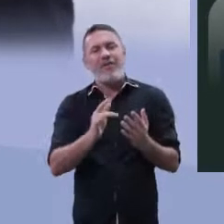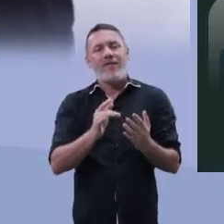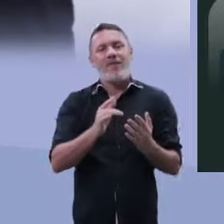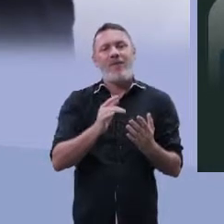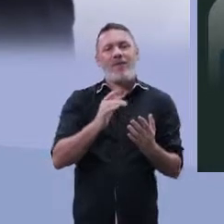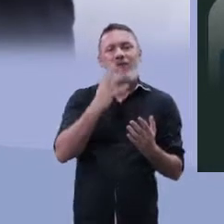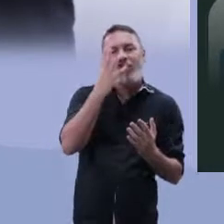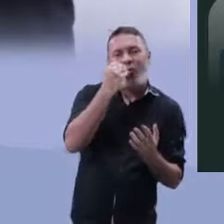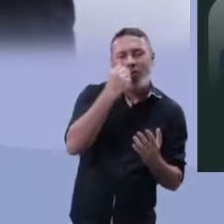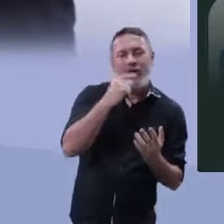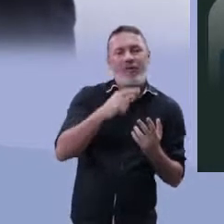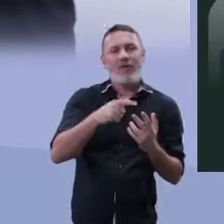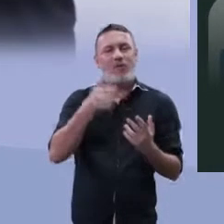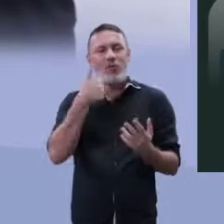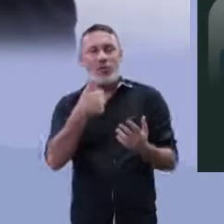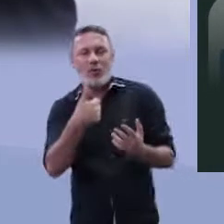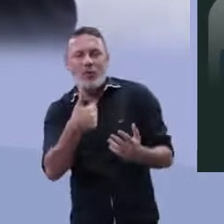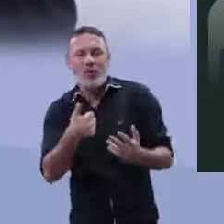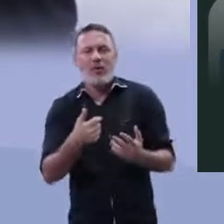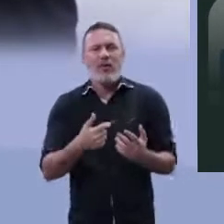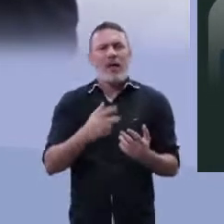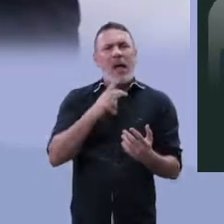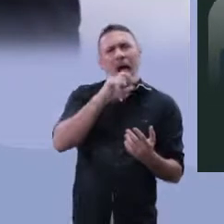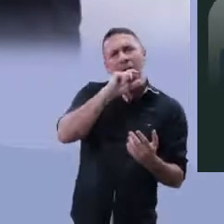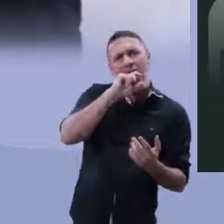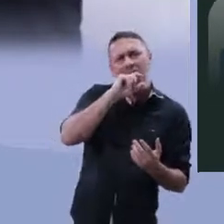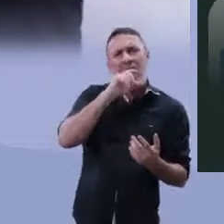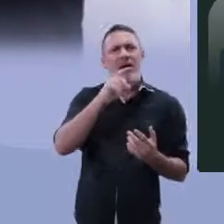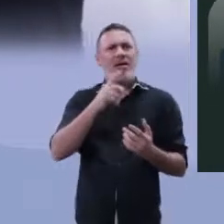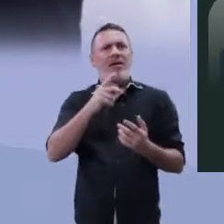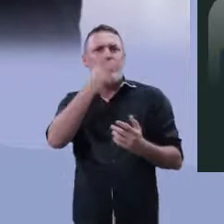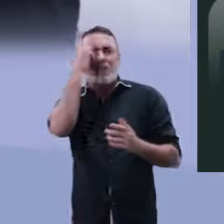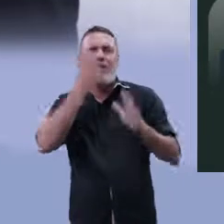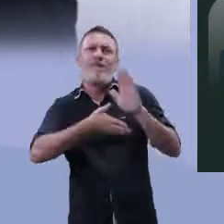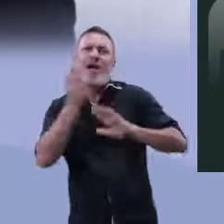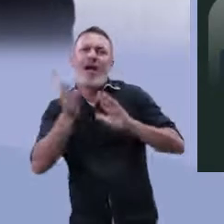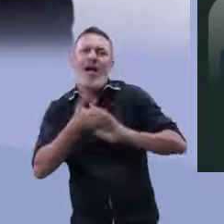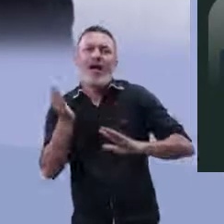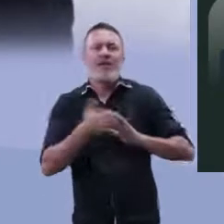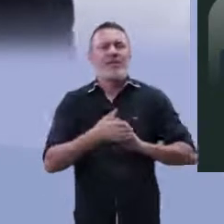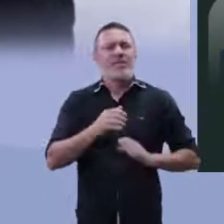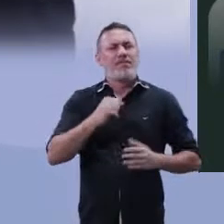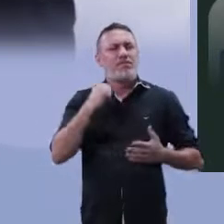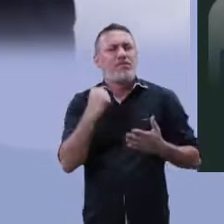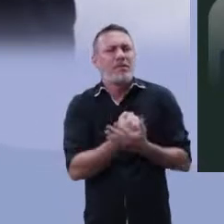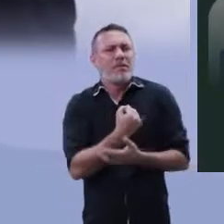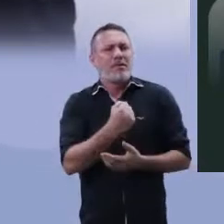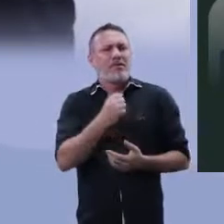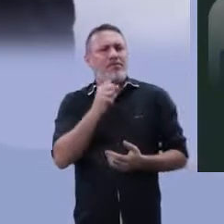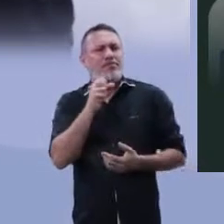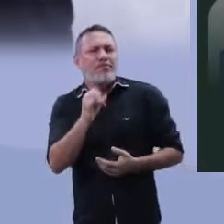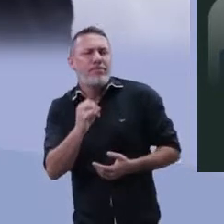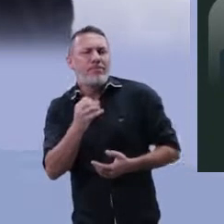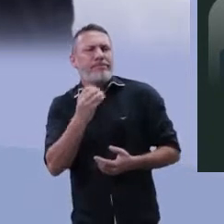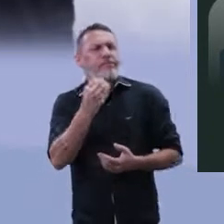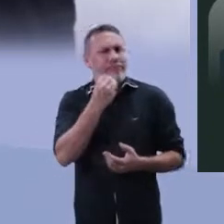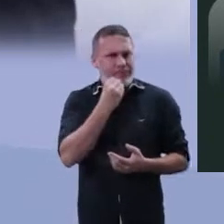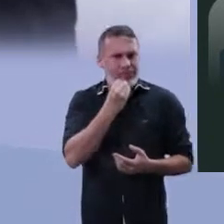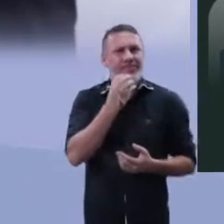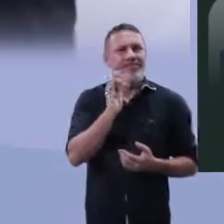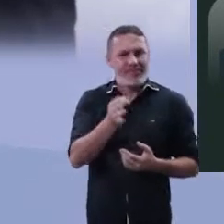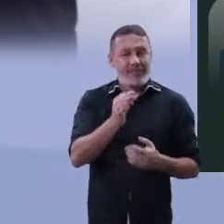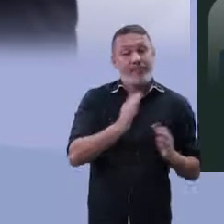não via, fique olhando, curtindo, invejando as fotos daquelas viagens que jamais